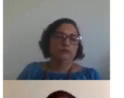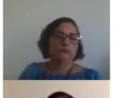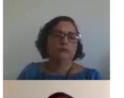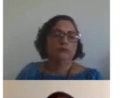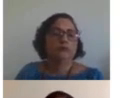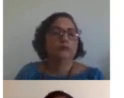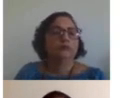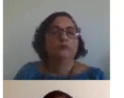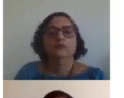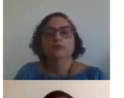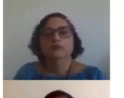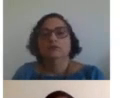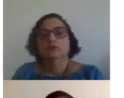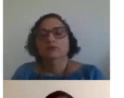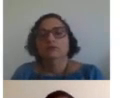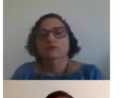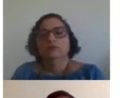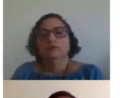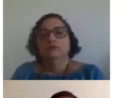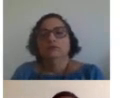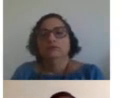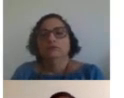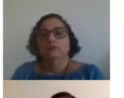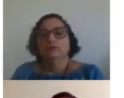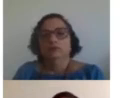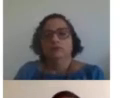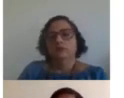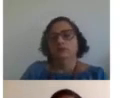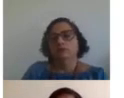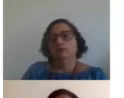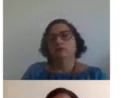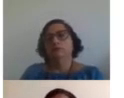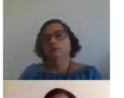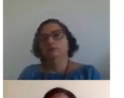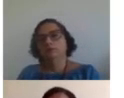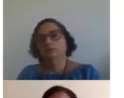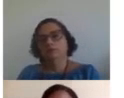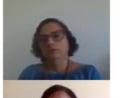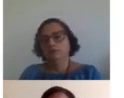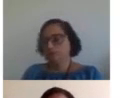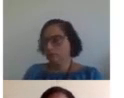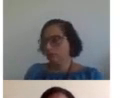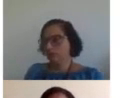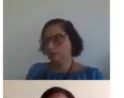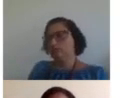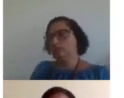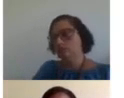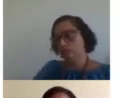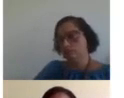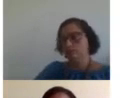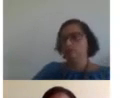textual e de práticas de leitura que exercitem a questão do protagonismo. Nas condições remotas, acredito que